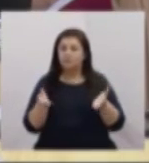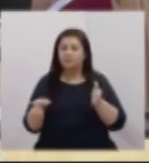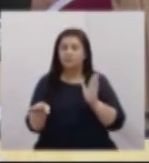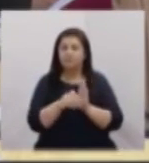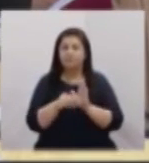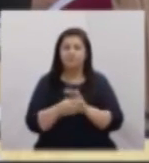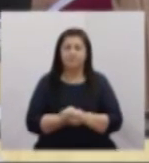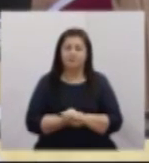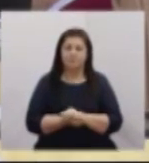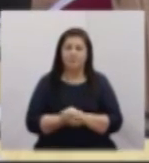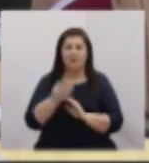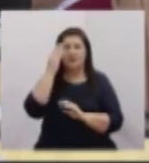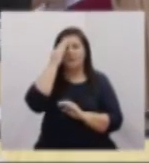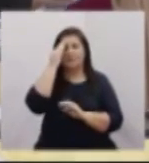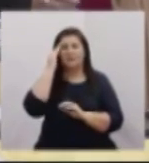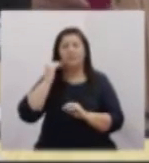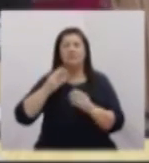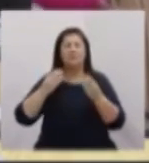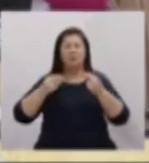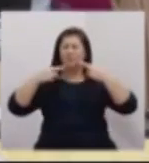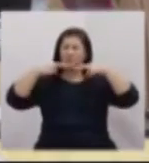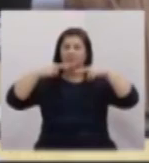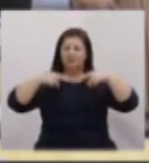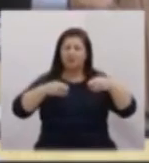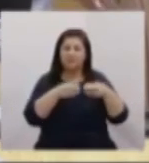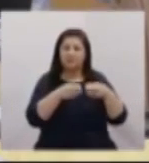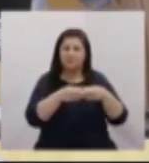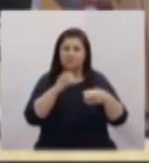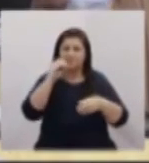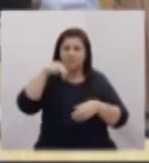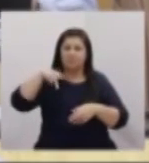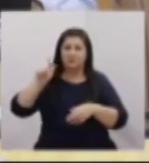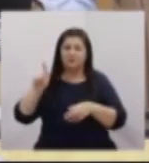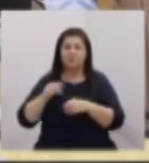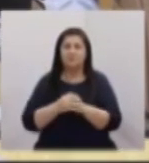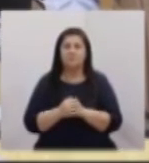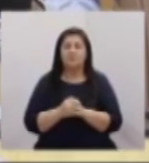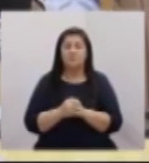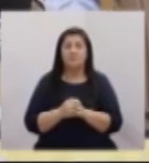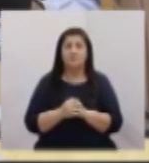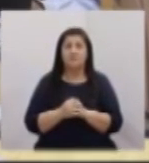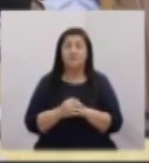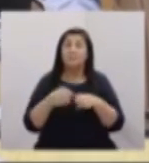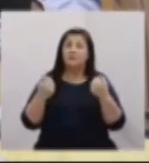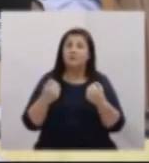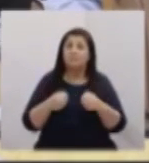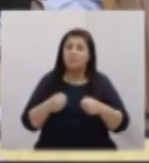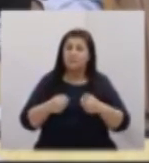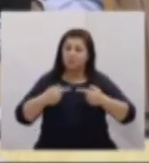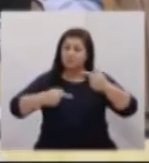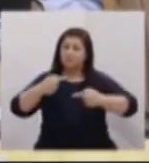orçamento. Considerando as constantes reclamações das ONGs de Jacareí, no que compreende a necessidade de